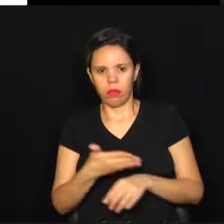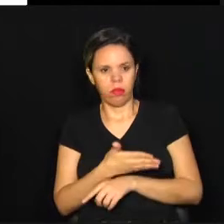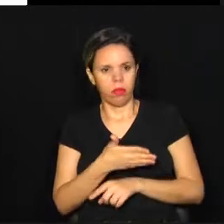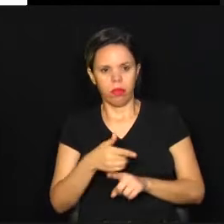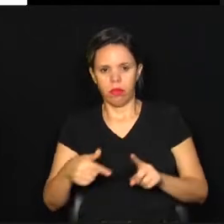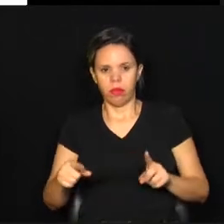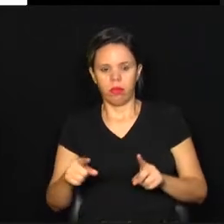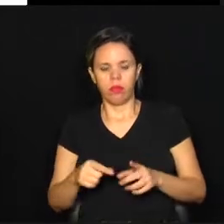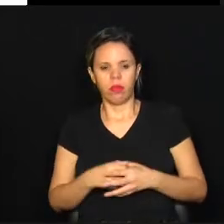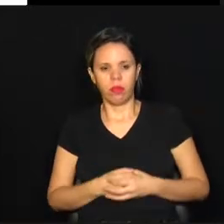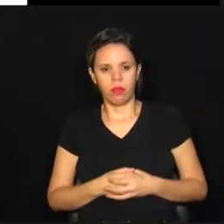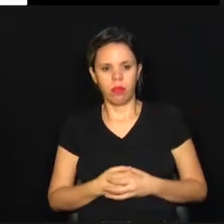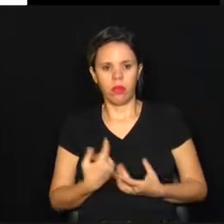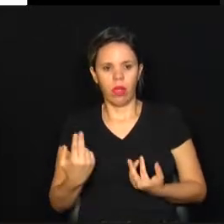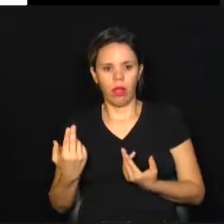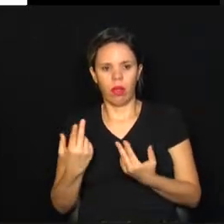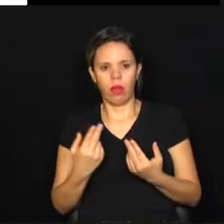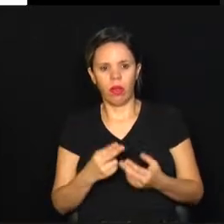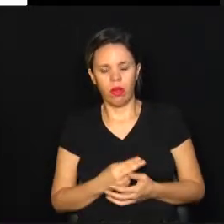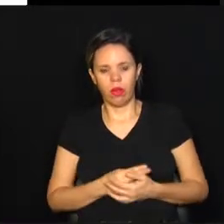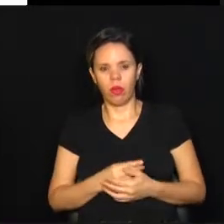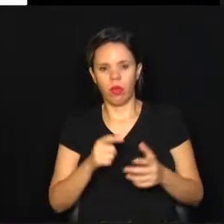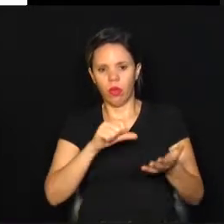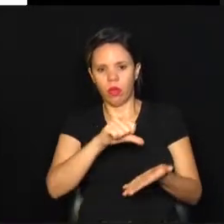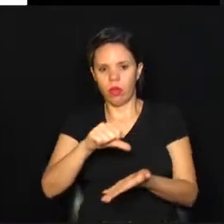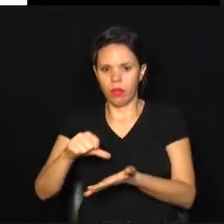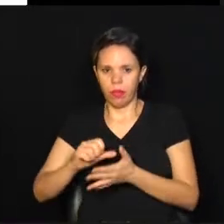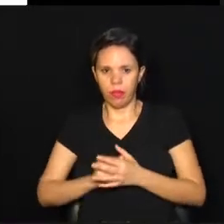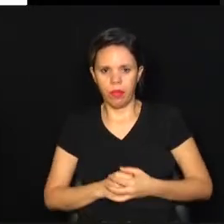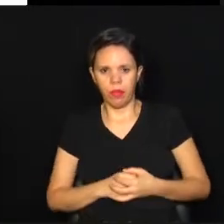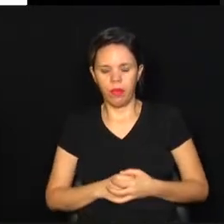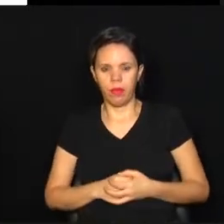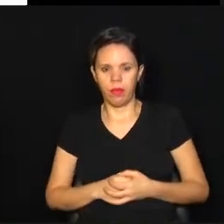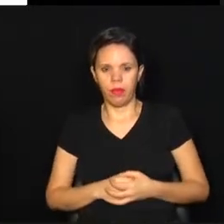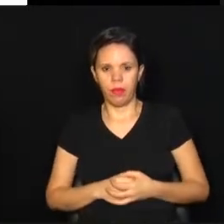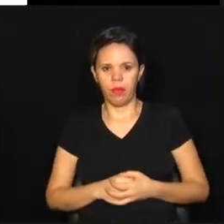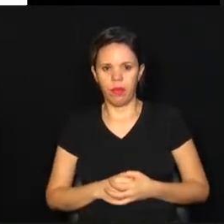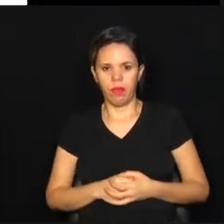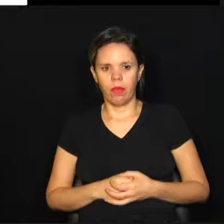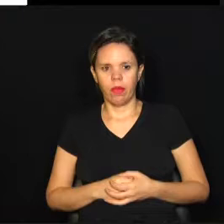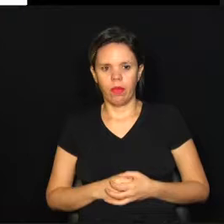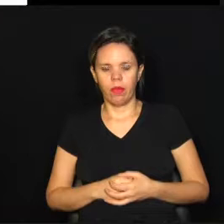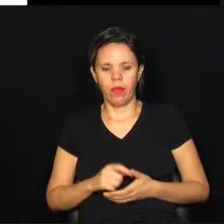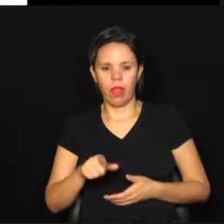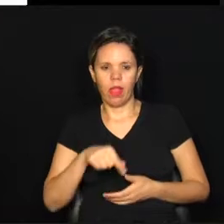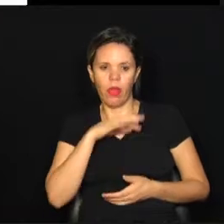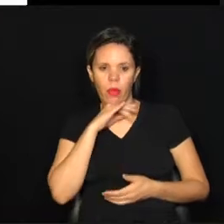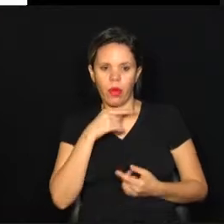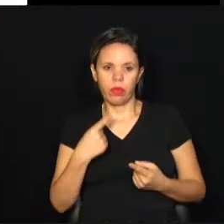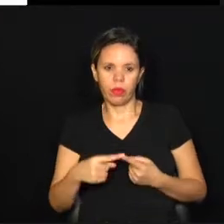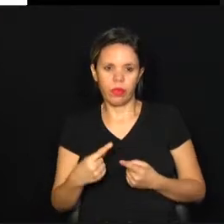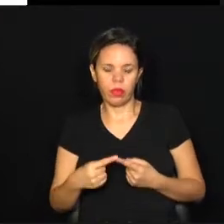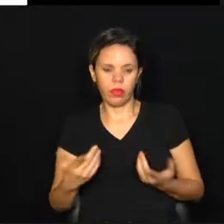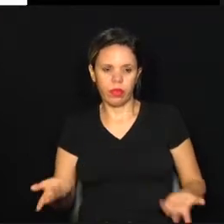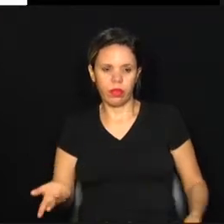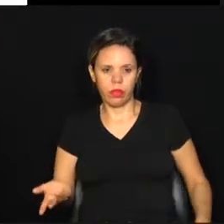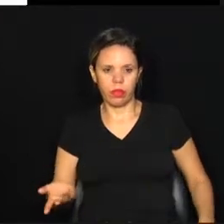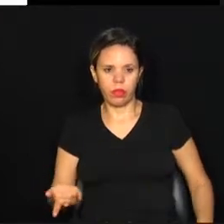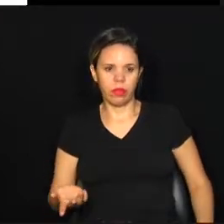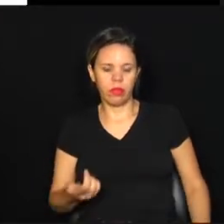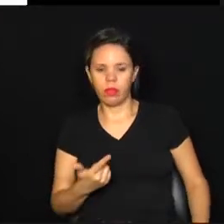no zoneamento como zona de centralidade. Então, isso é ruim, por quê? Porque é uma